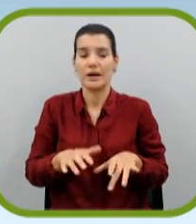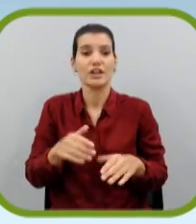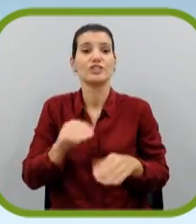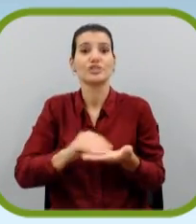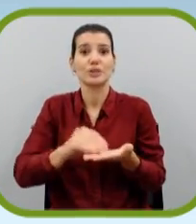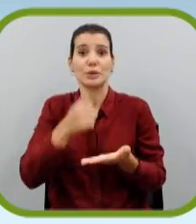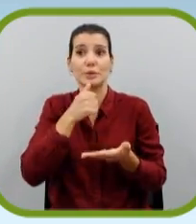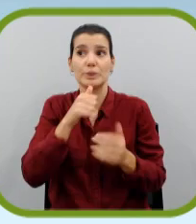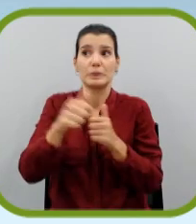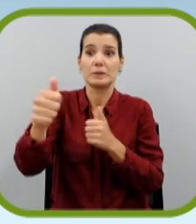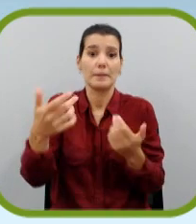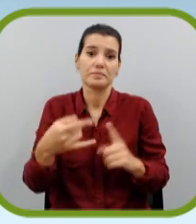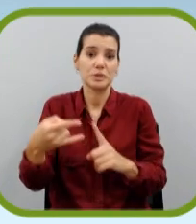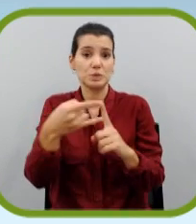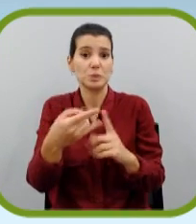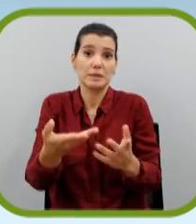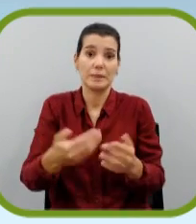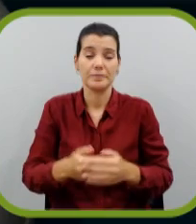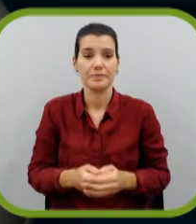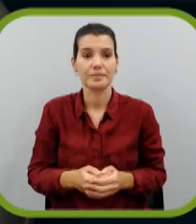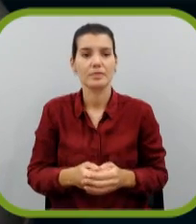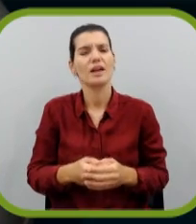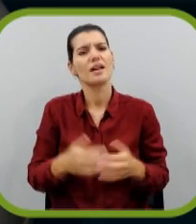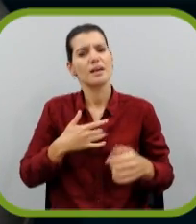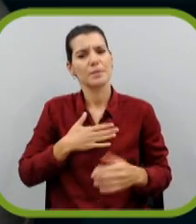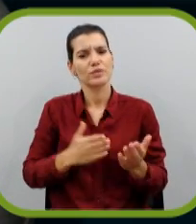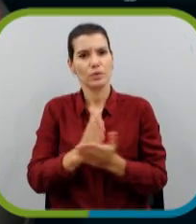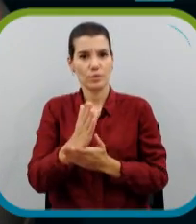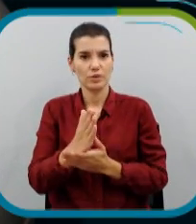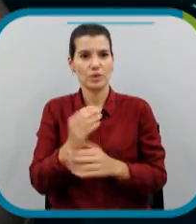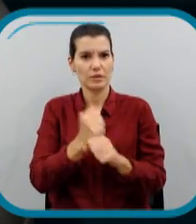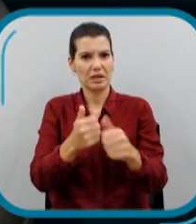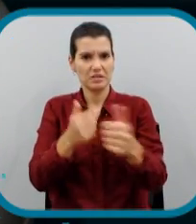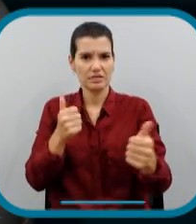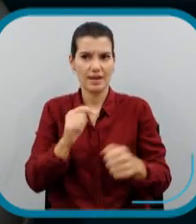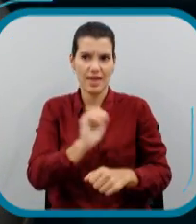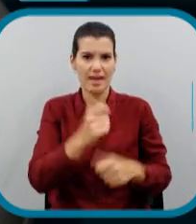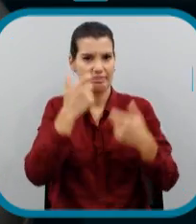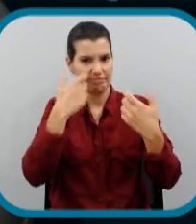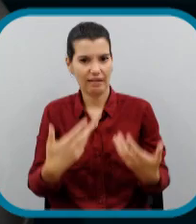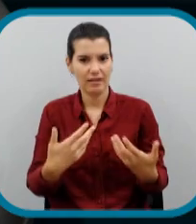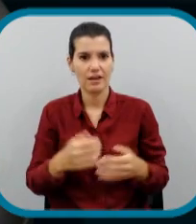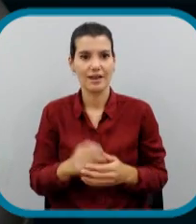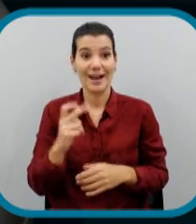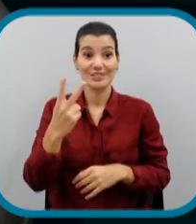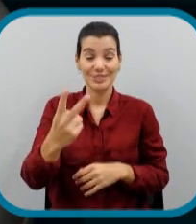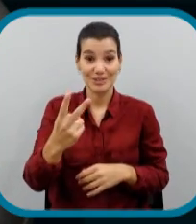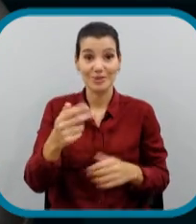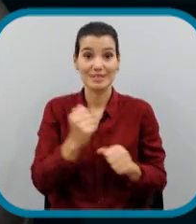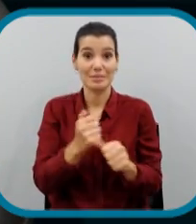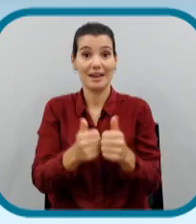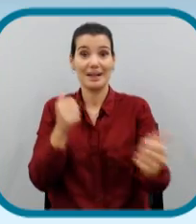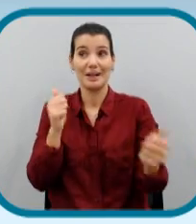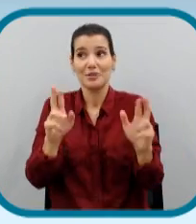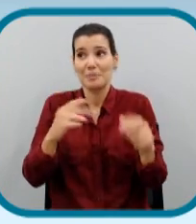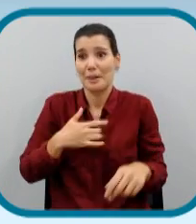ao escritório, porque o escritório estava lá longe, não é? E as pessoas acediam por Zoom. É negligente as empresas continuarem a adotar o regime de teletrabalho? Bom, ao fim